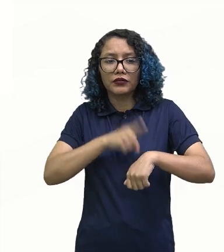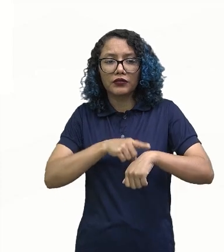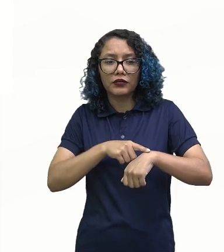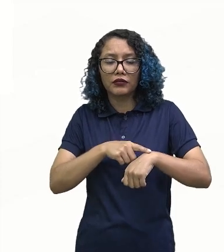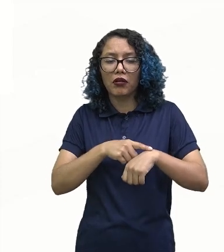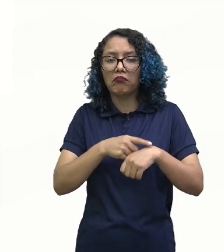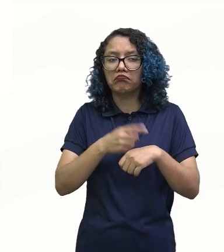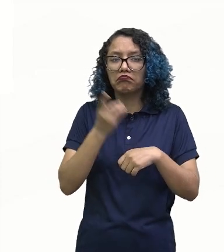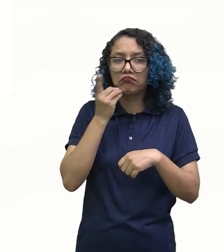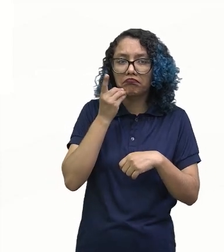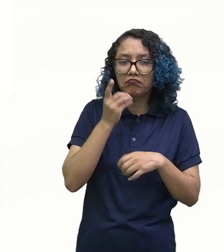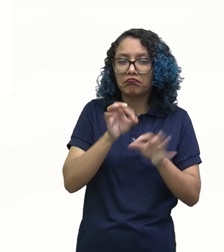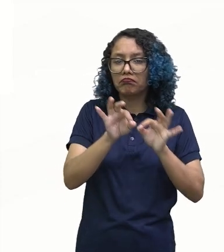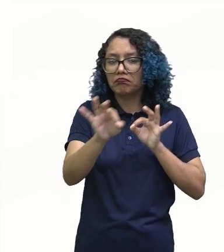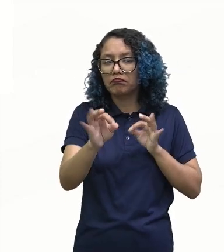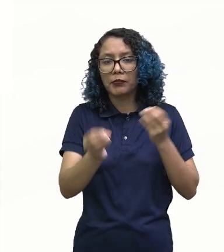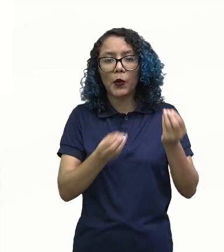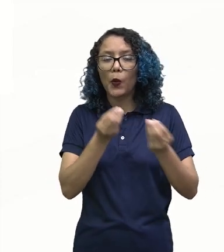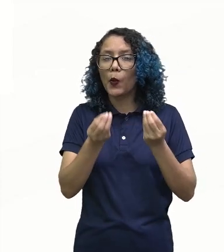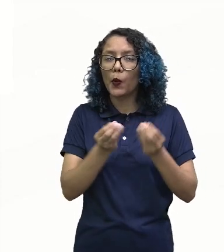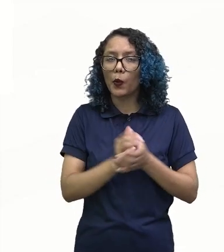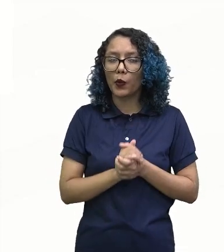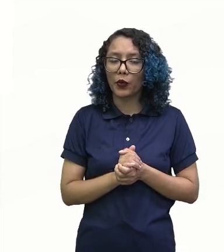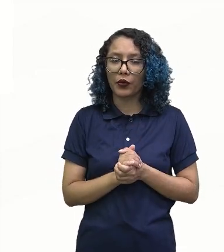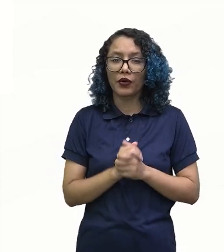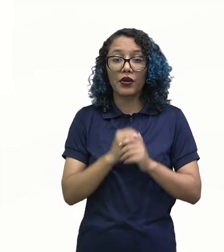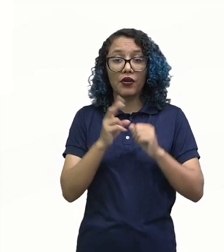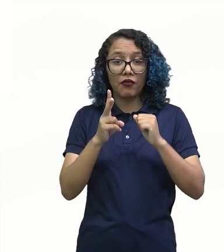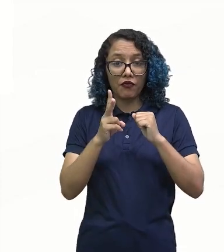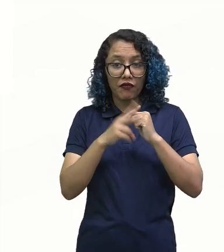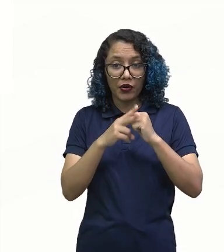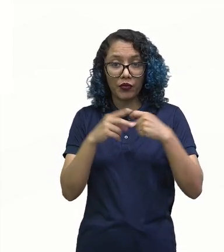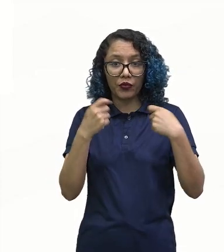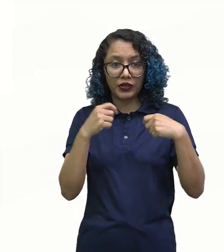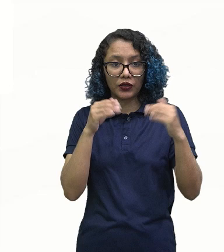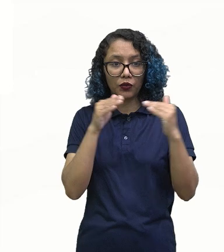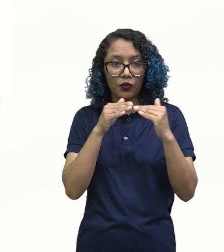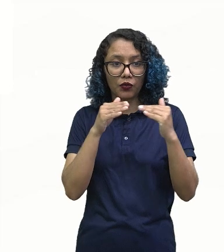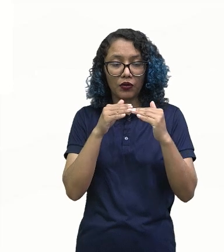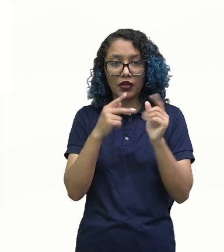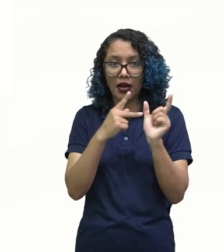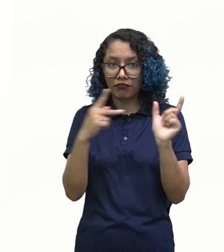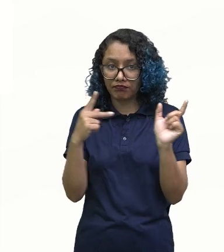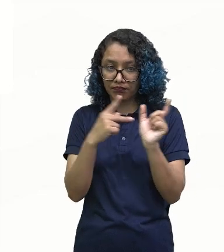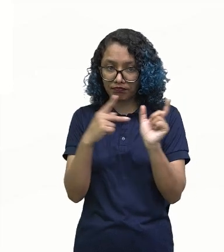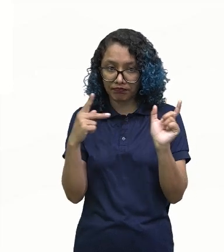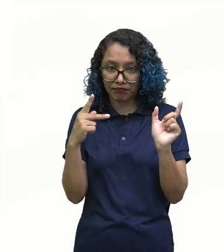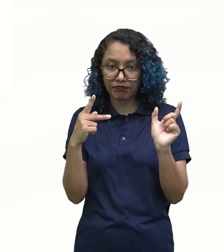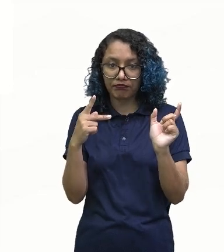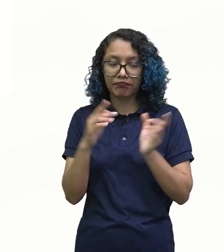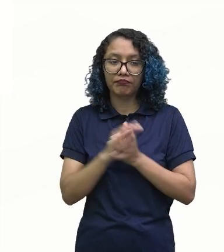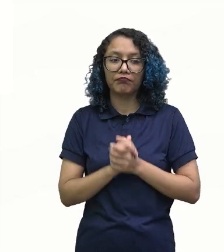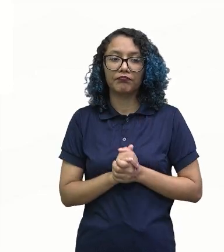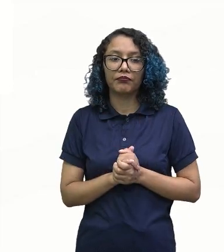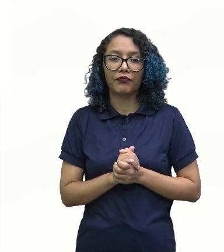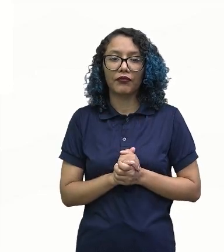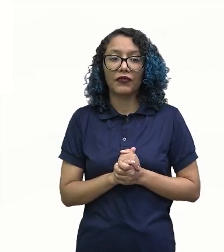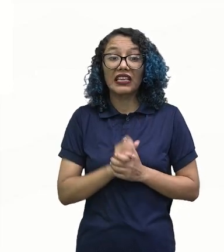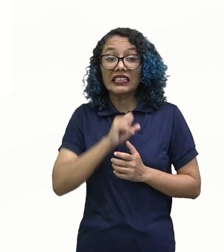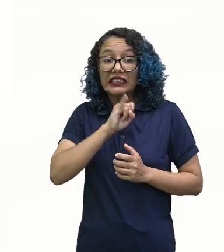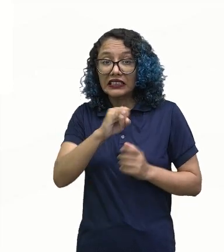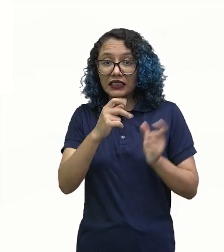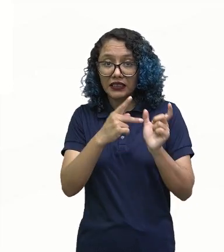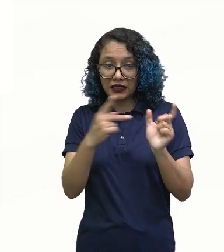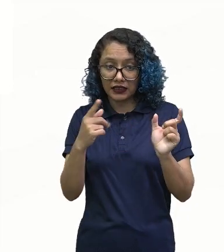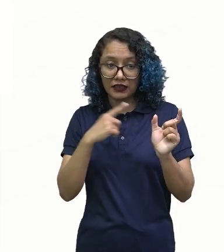concordância? Observem bem, o verbo concorda com o predicativo. Então, notem que, quando eu tenho um predicativo, eu